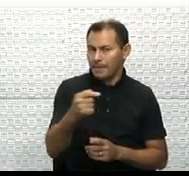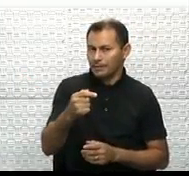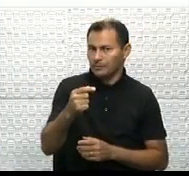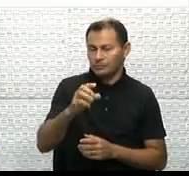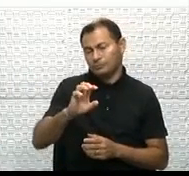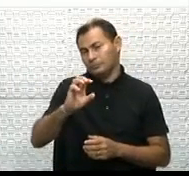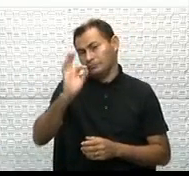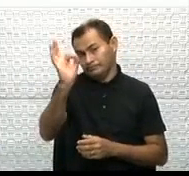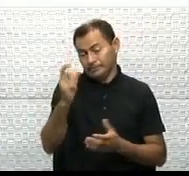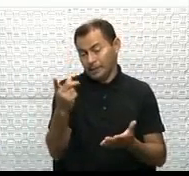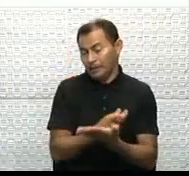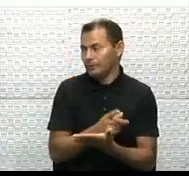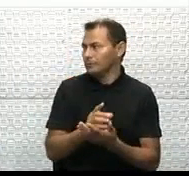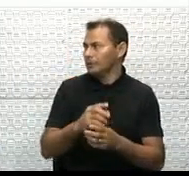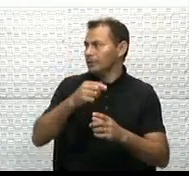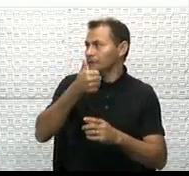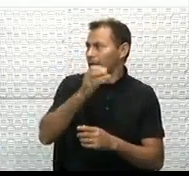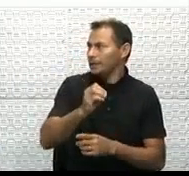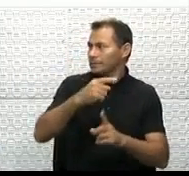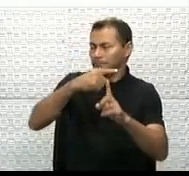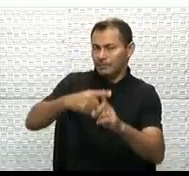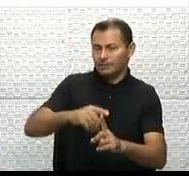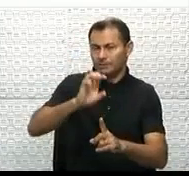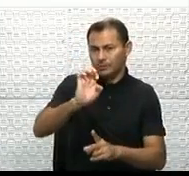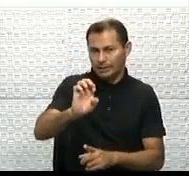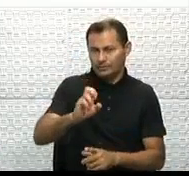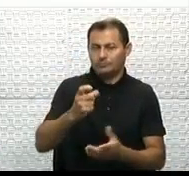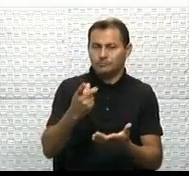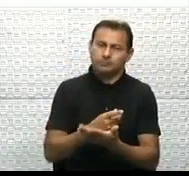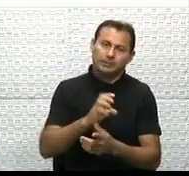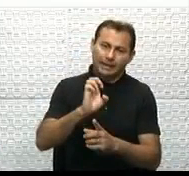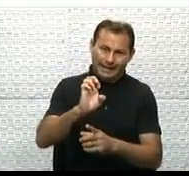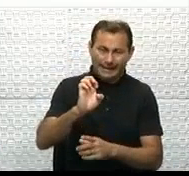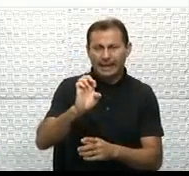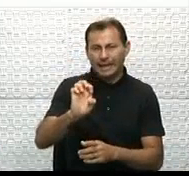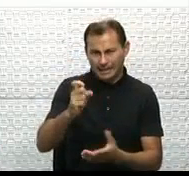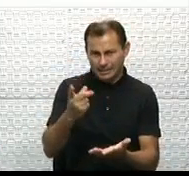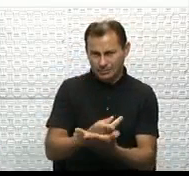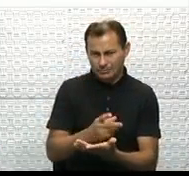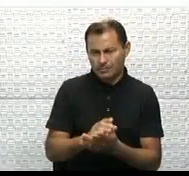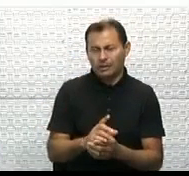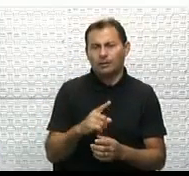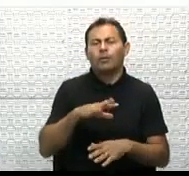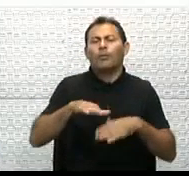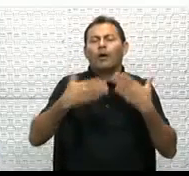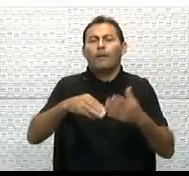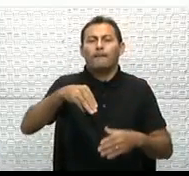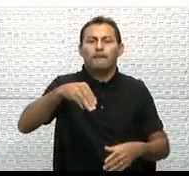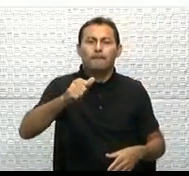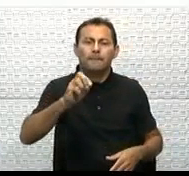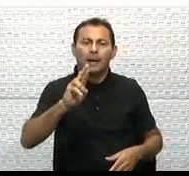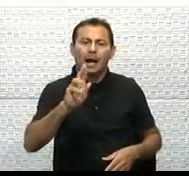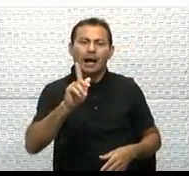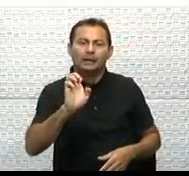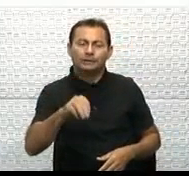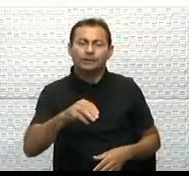menos a margem de erro e o 10 mais a margem de erro. Qual que é a nossa margem de erro?